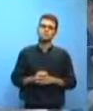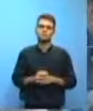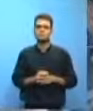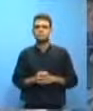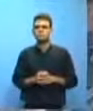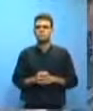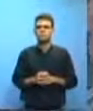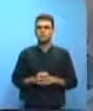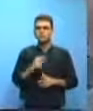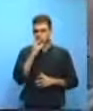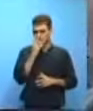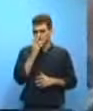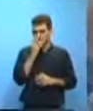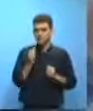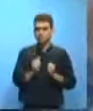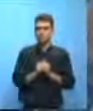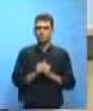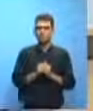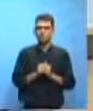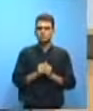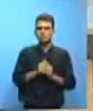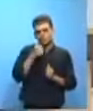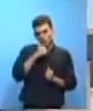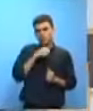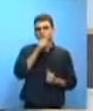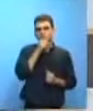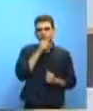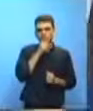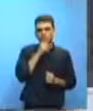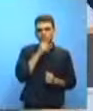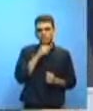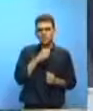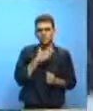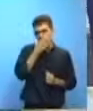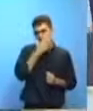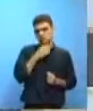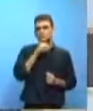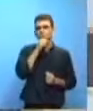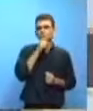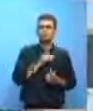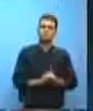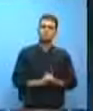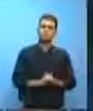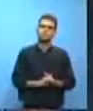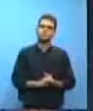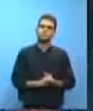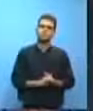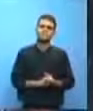ferro, você me atarada, nada. Jesus Cristo curava todas as doenças. A sua mãe, ela tem tudo quanto é doença.